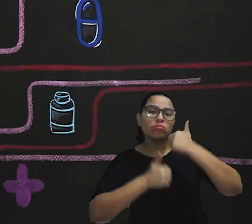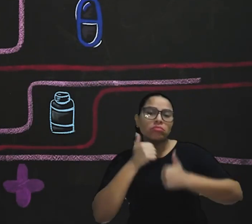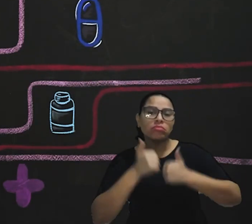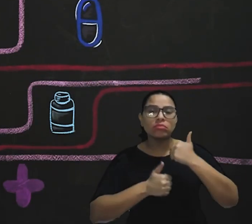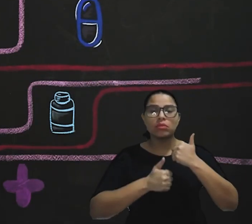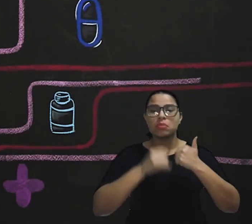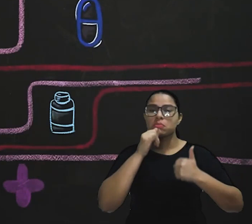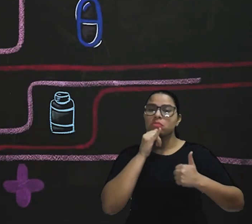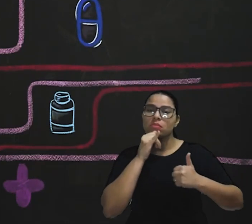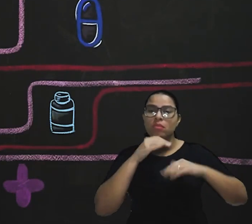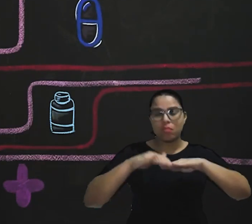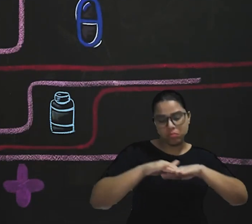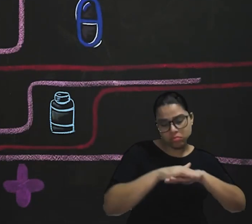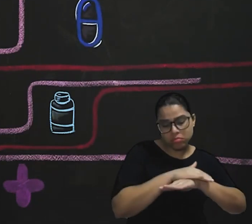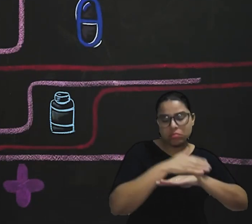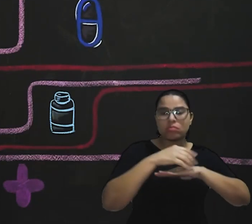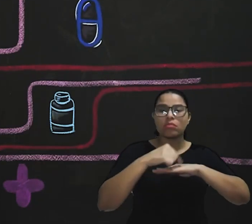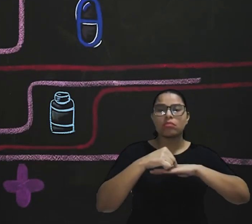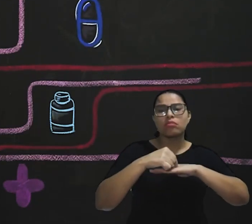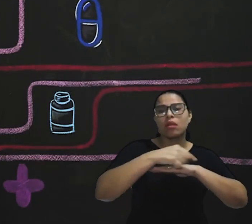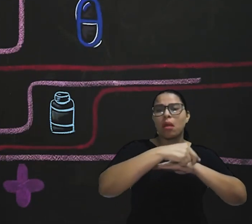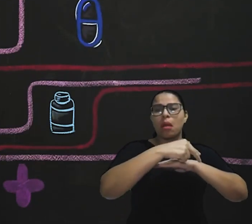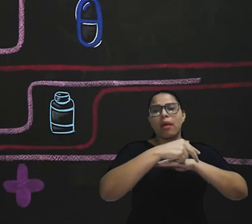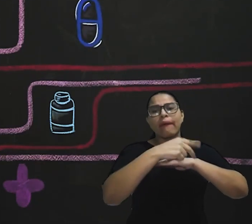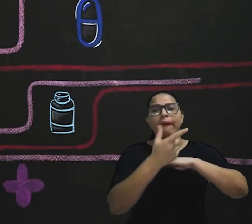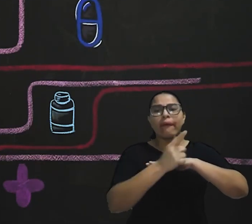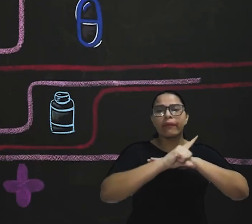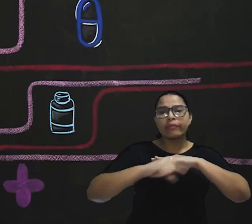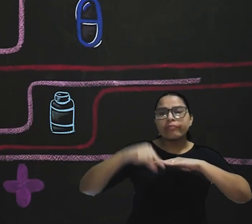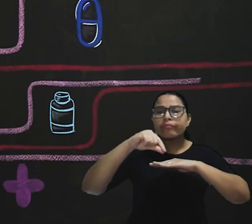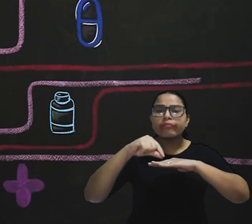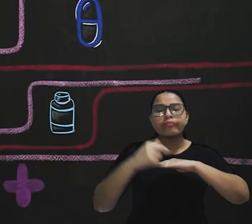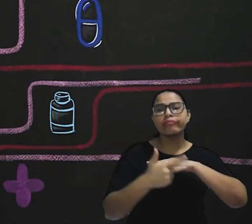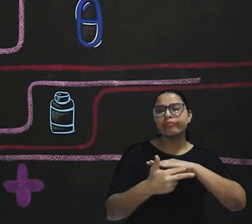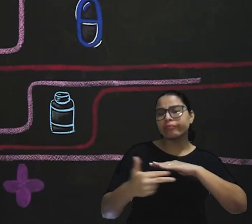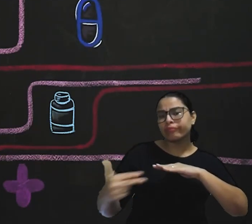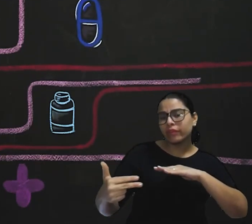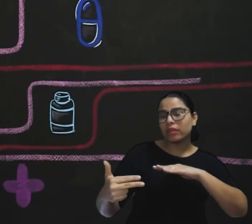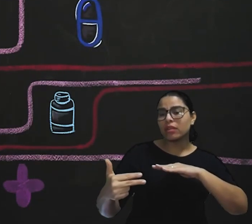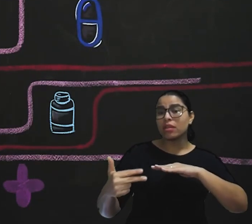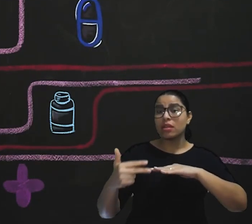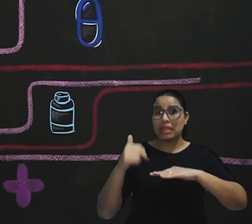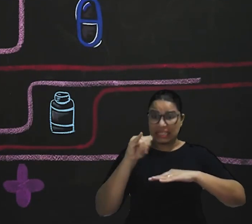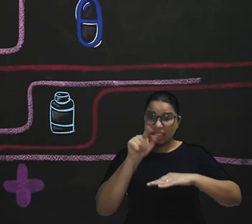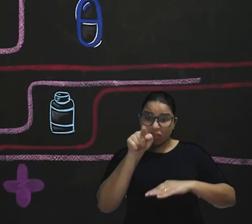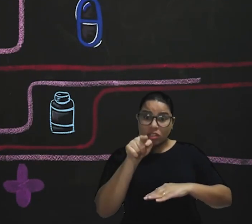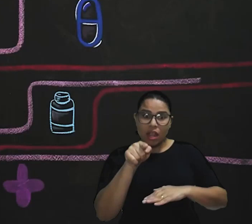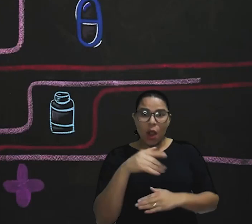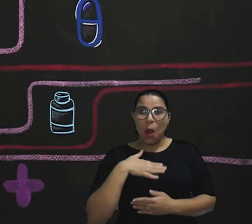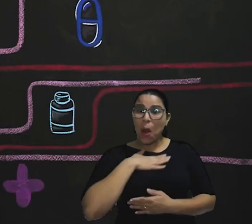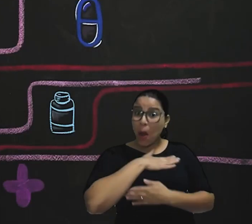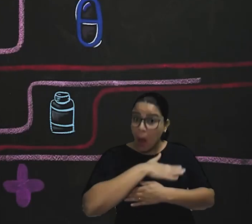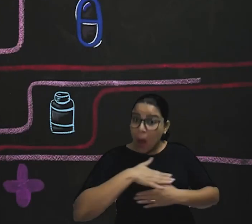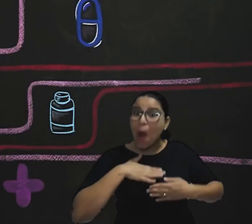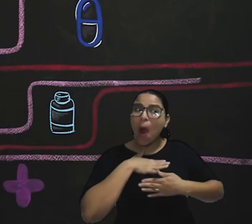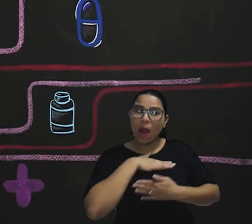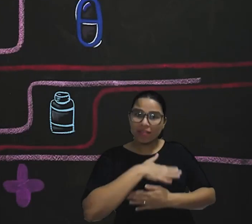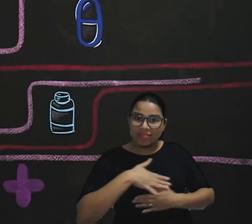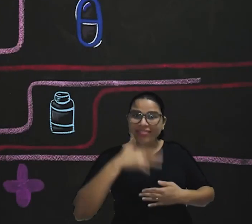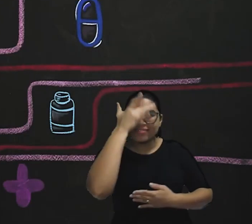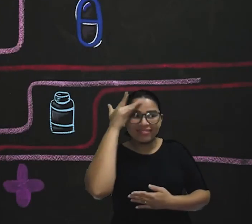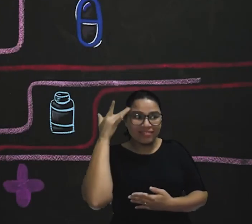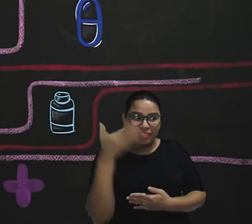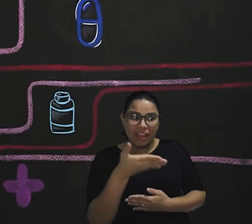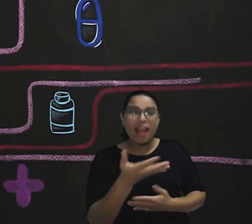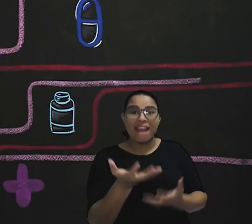vai estar usando uma chuteira de uma marca. E se você que pratica esportes e admira aquela pessoa, vai querer ser tão